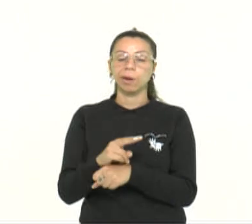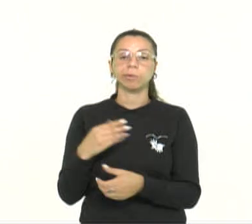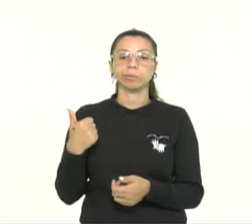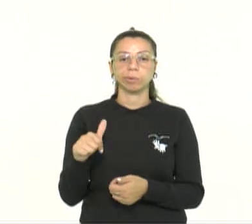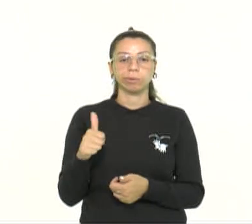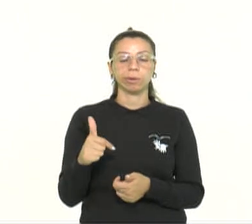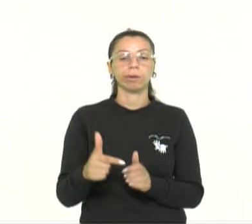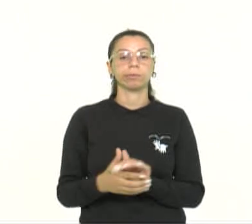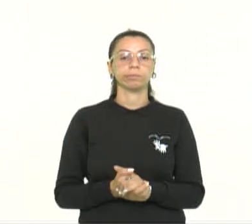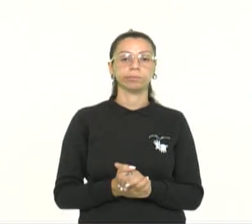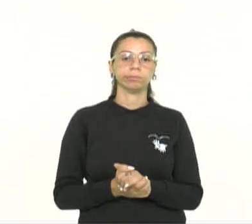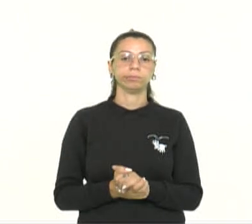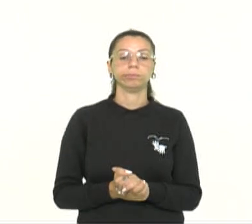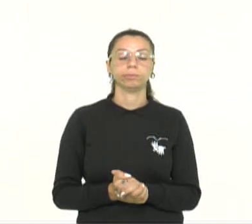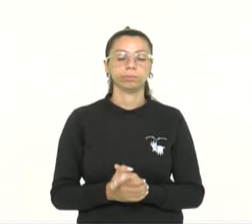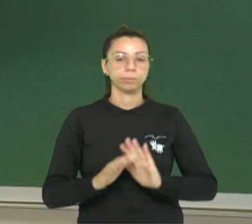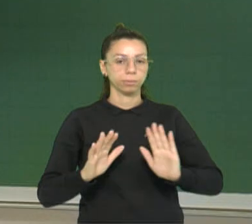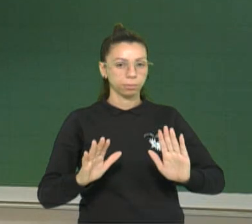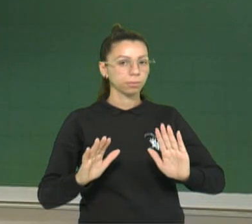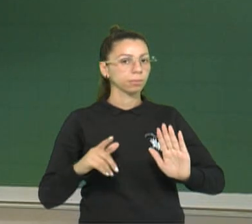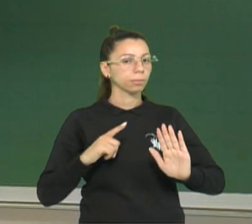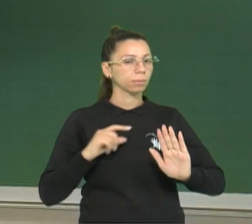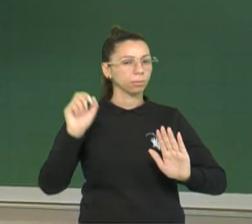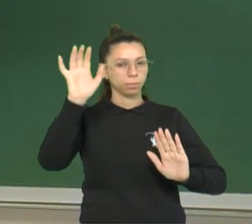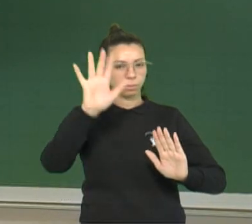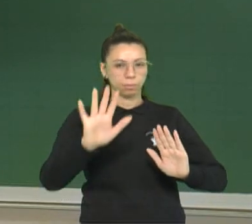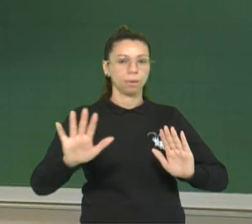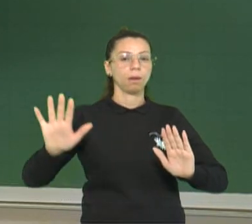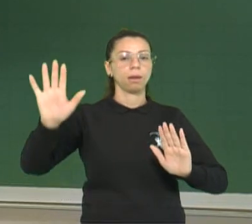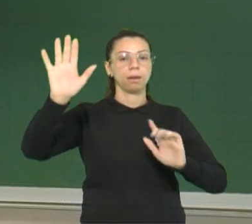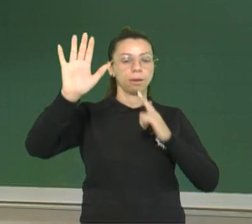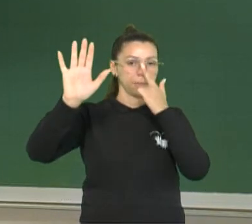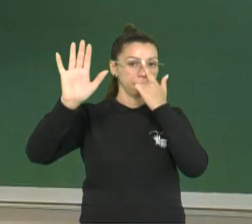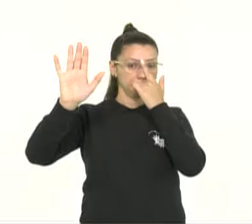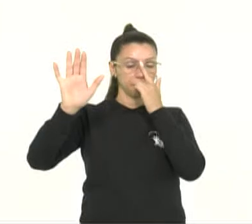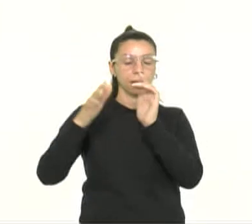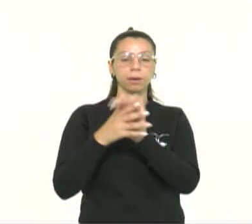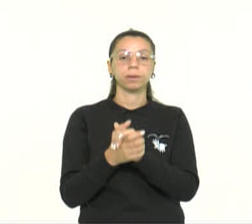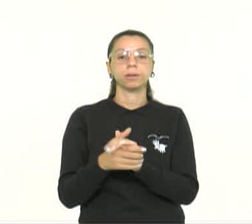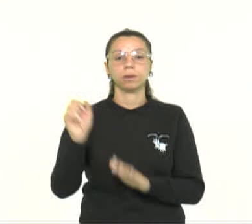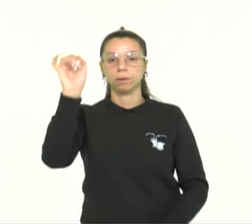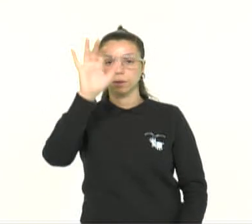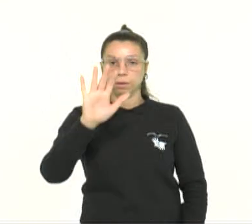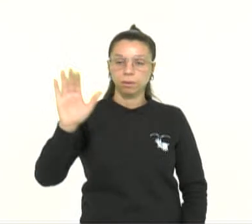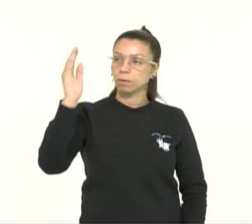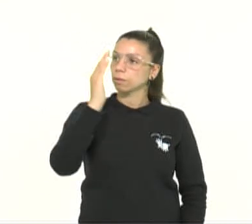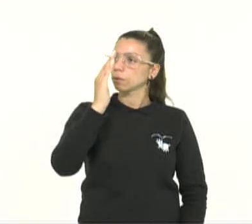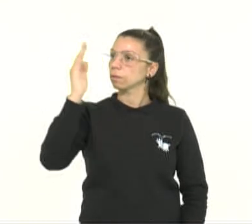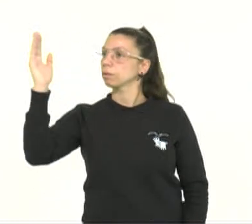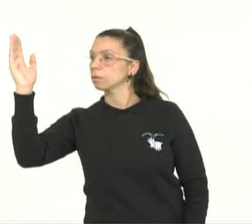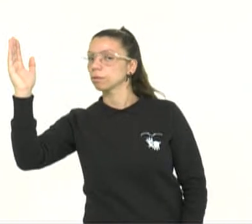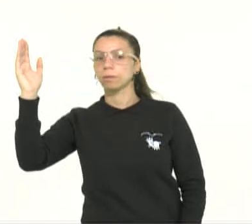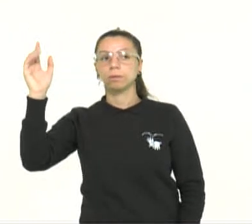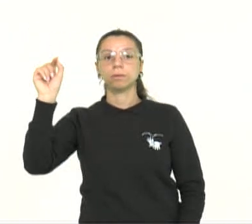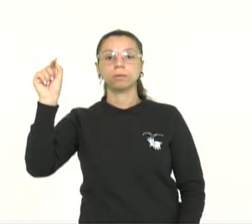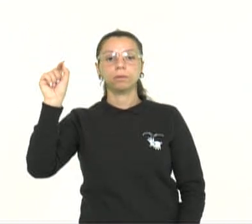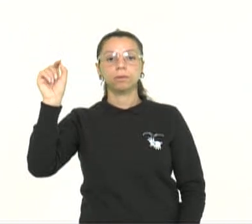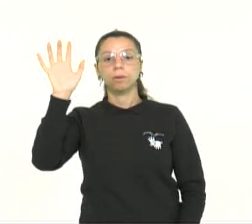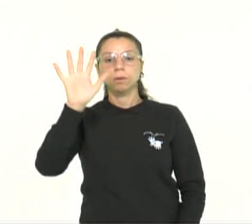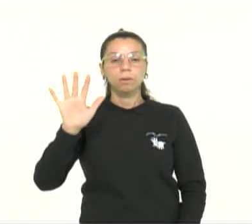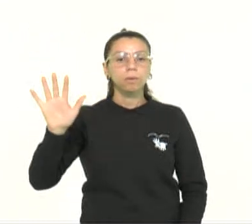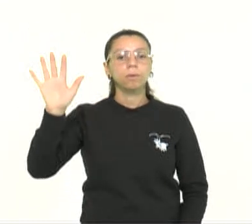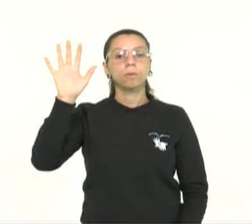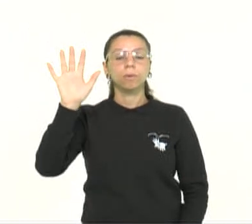das atividades humanas. E aí nós temos uma imagem que aparece do lado direito da sua tela, que mostra para você o uso de